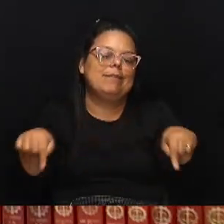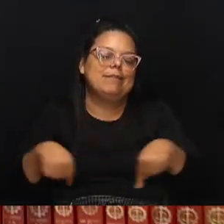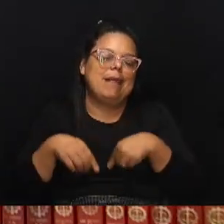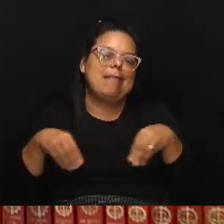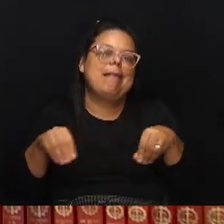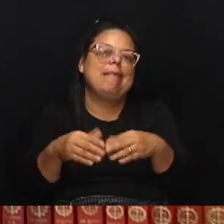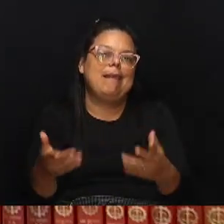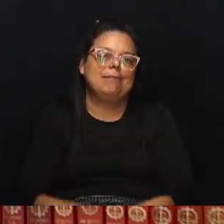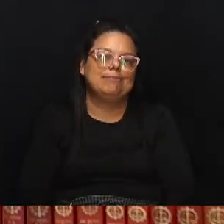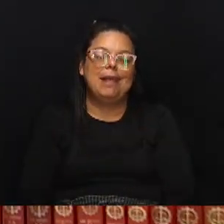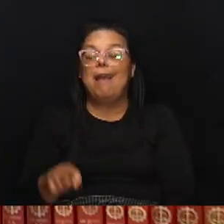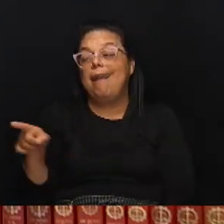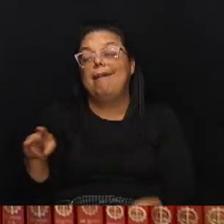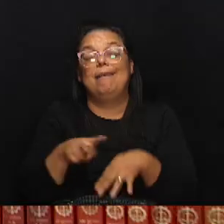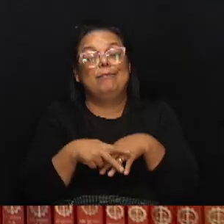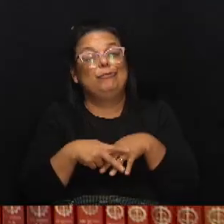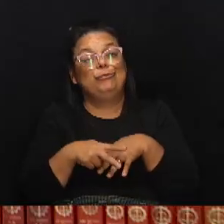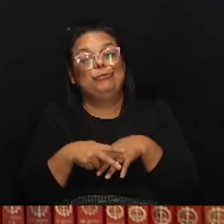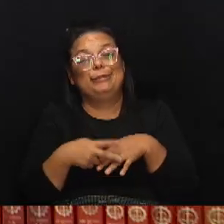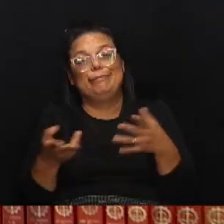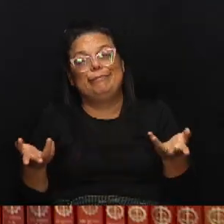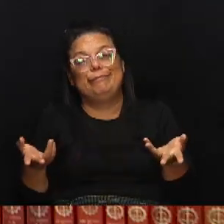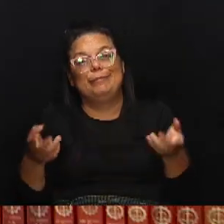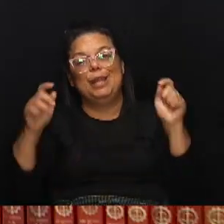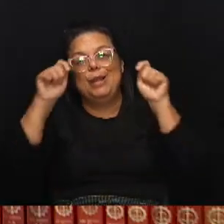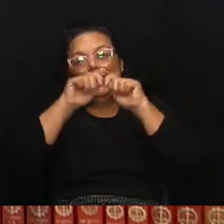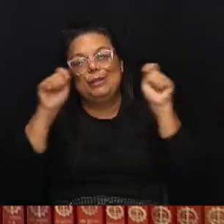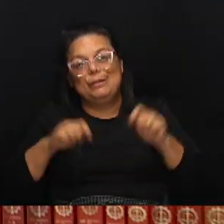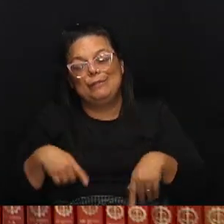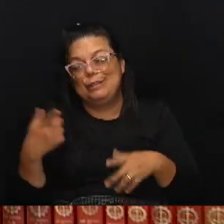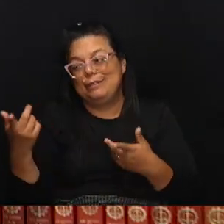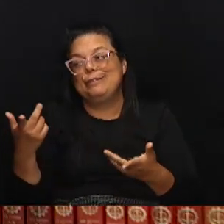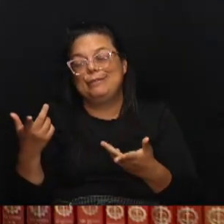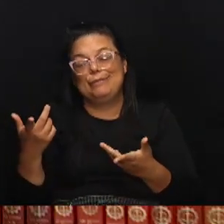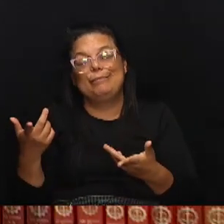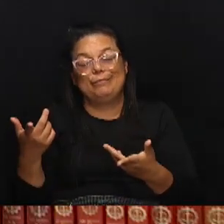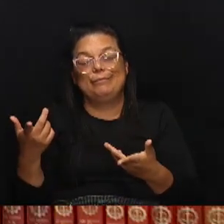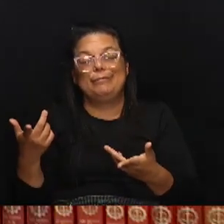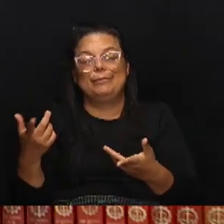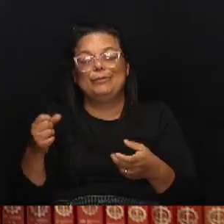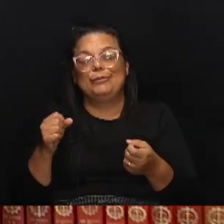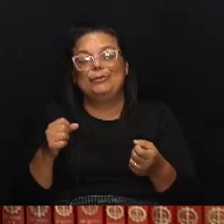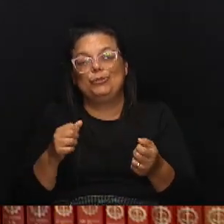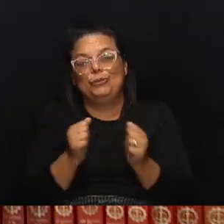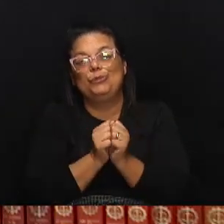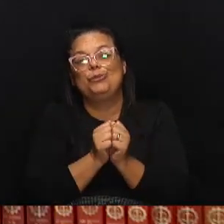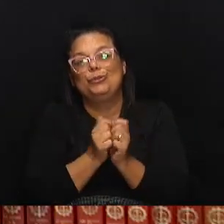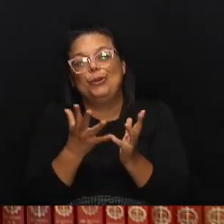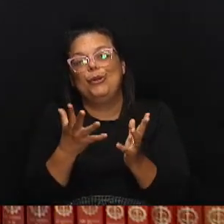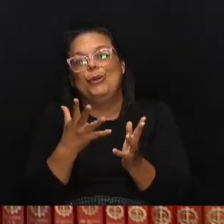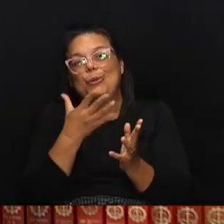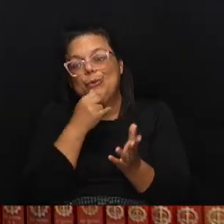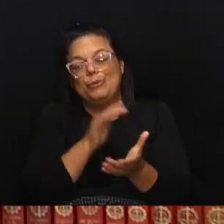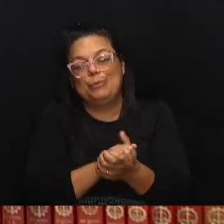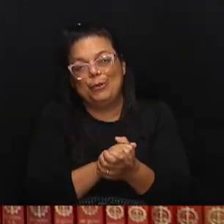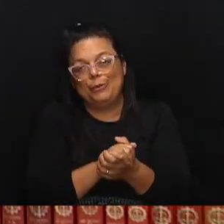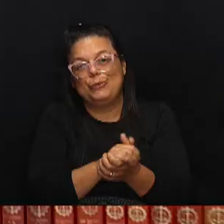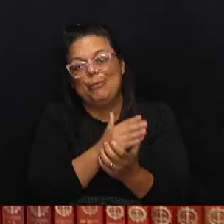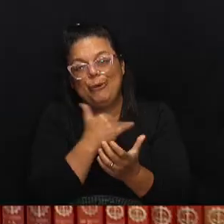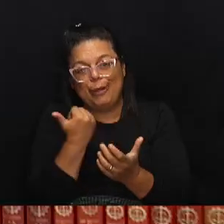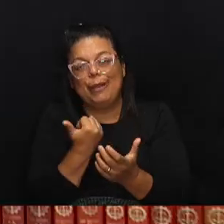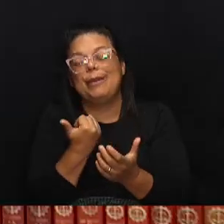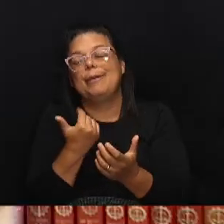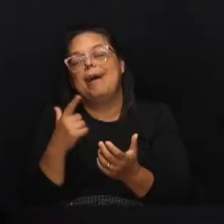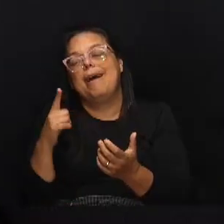assim, ficou viúva, o sistema de servidão que ela tinha com o marido, ela acabava tendo um sobrinho, com um parente homem que tomasse conta